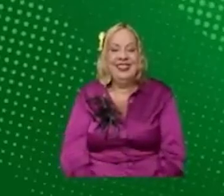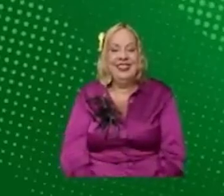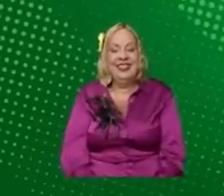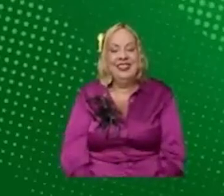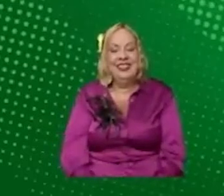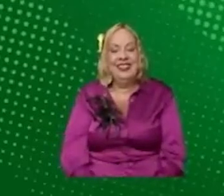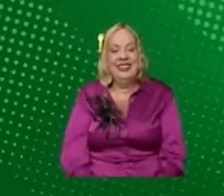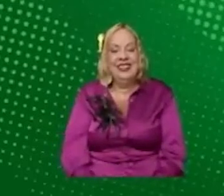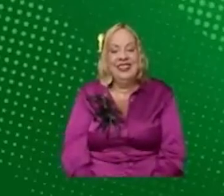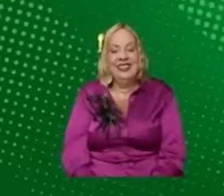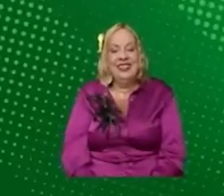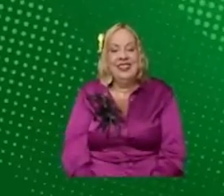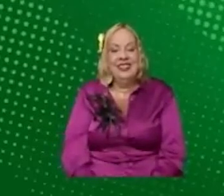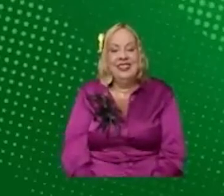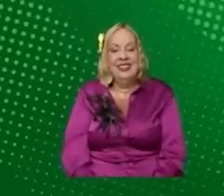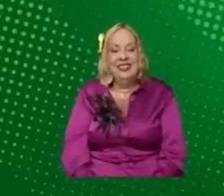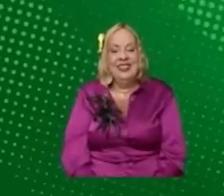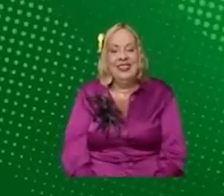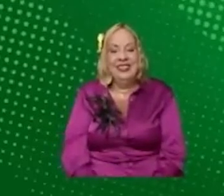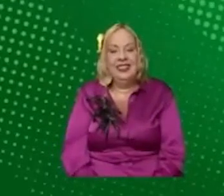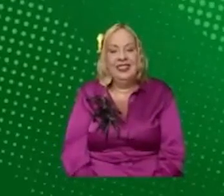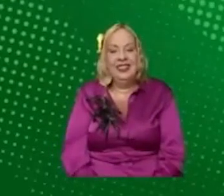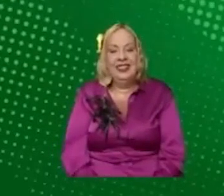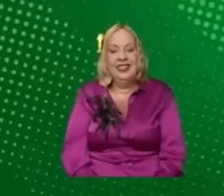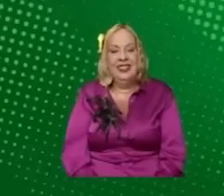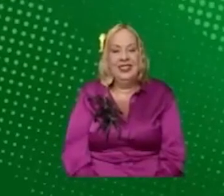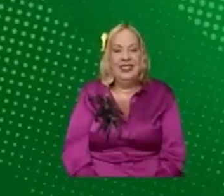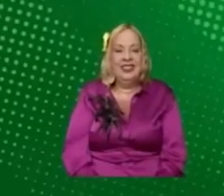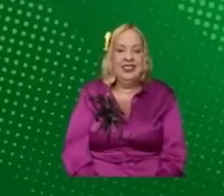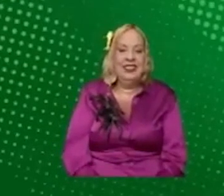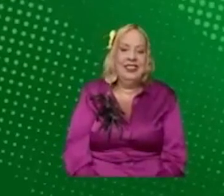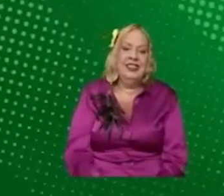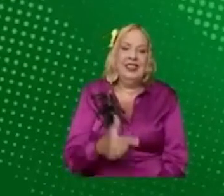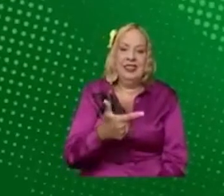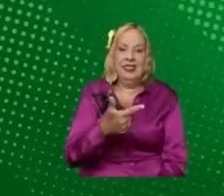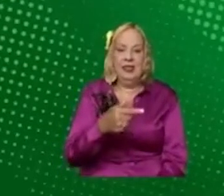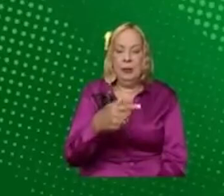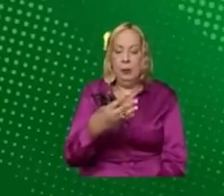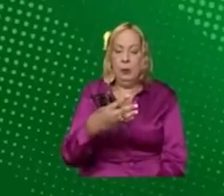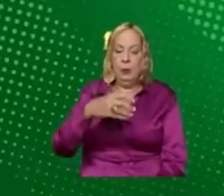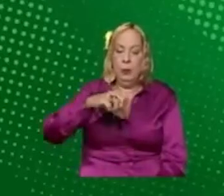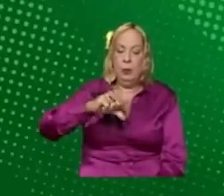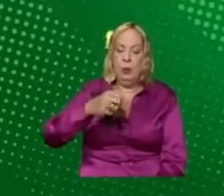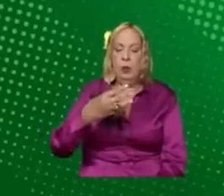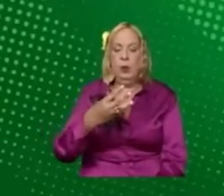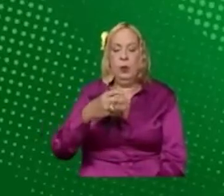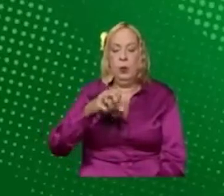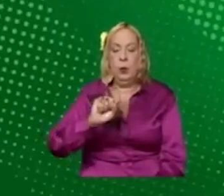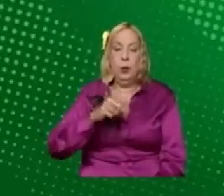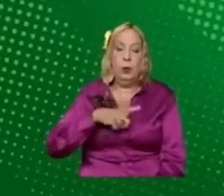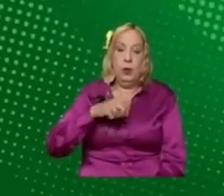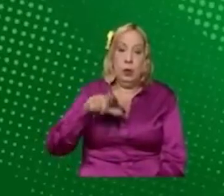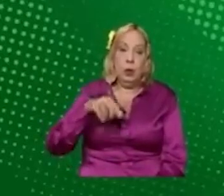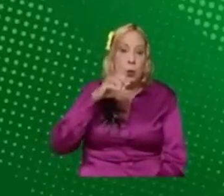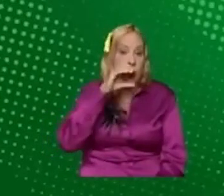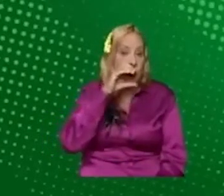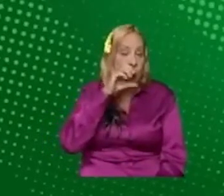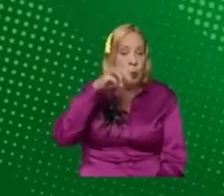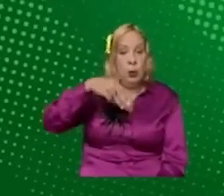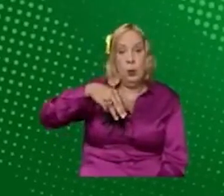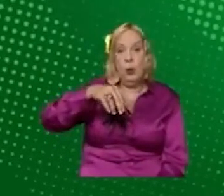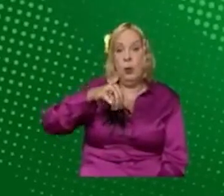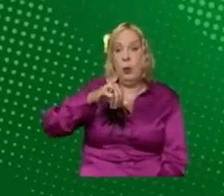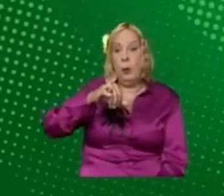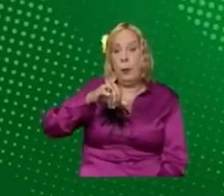Chegamos na reta final aqui, 41º prêmio, 274948, Melquisedeque em Socorro pelo